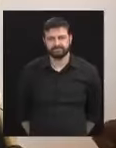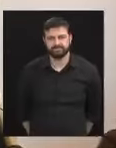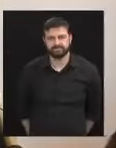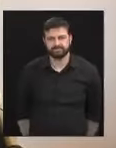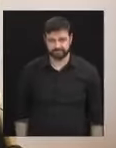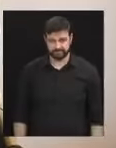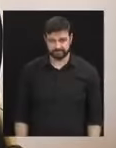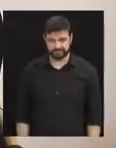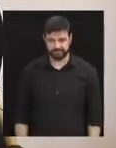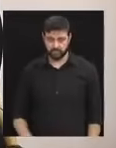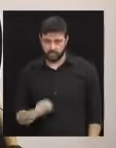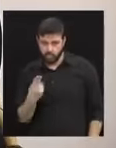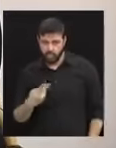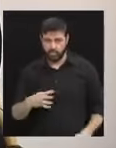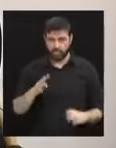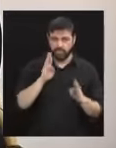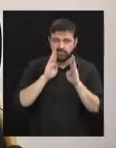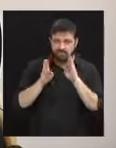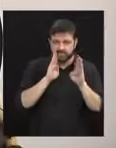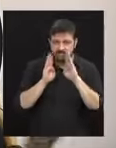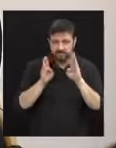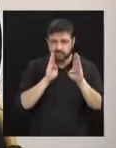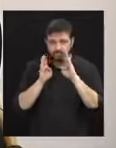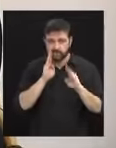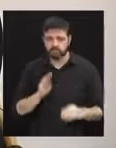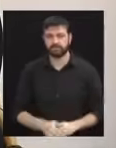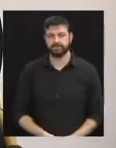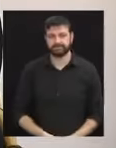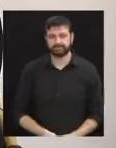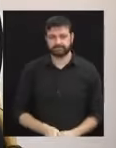likebichos@outlook.com, ou na página do Facebook, né?